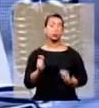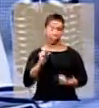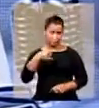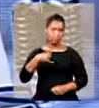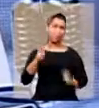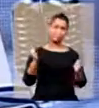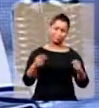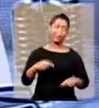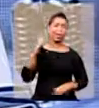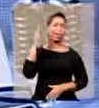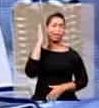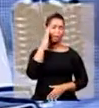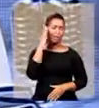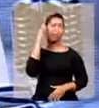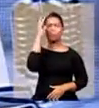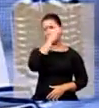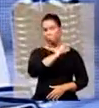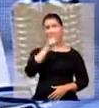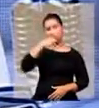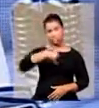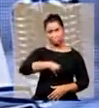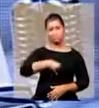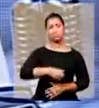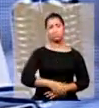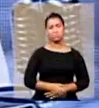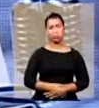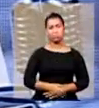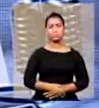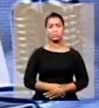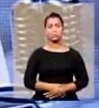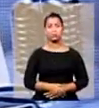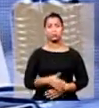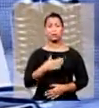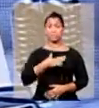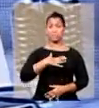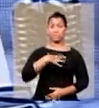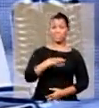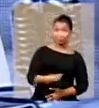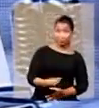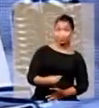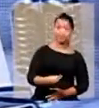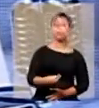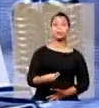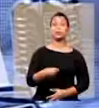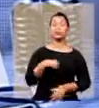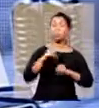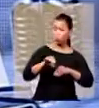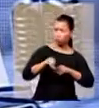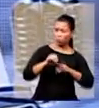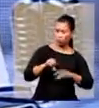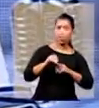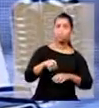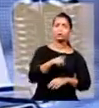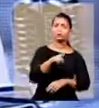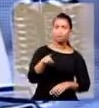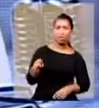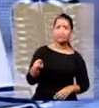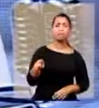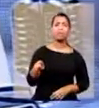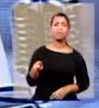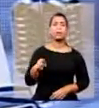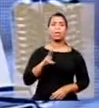As minhas filhas, eu passo para elas, a Rebeca está com 7 anos, a Helena com 4,